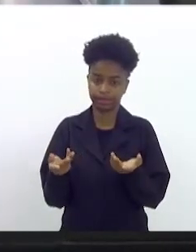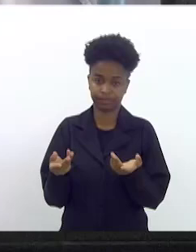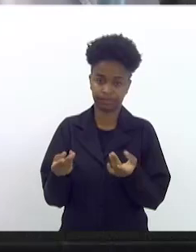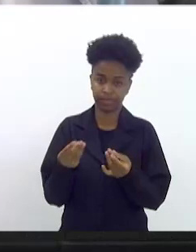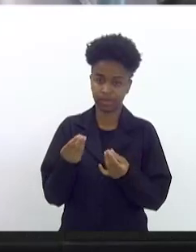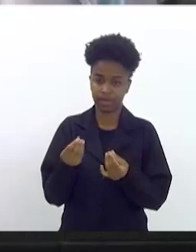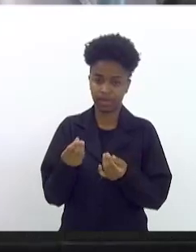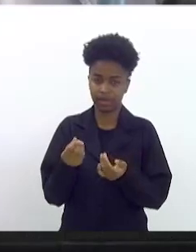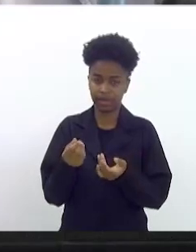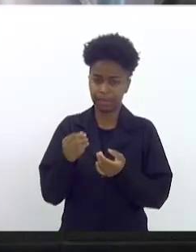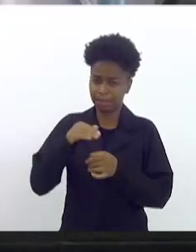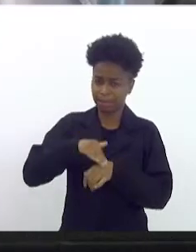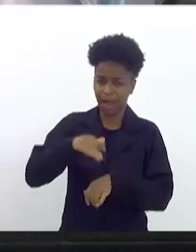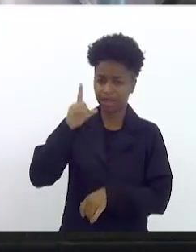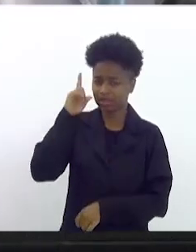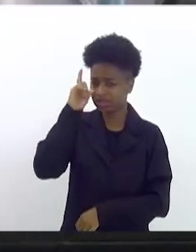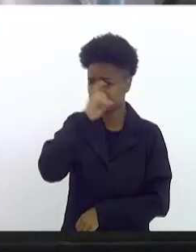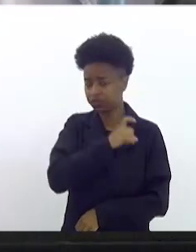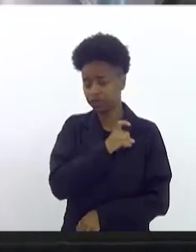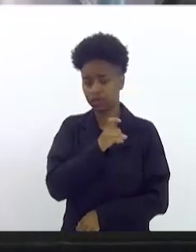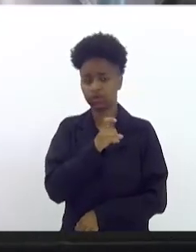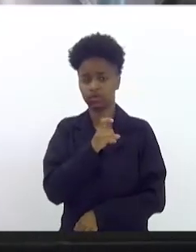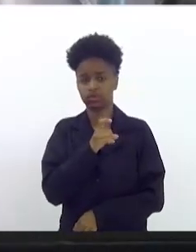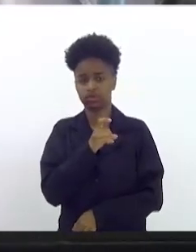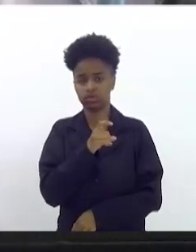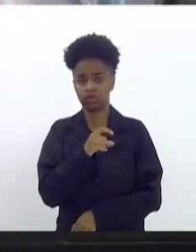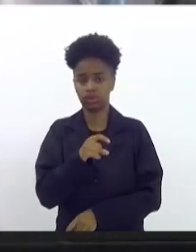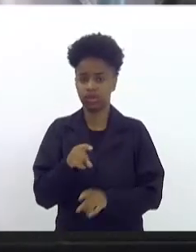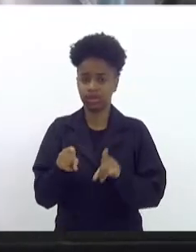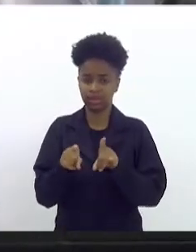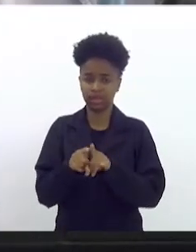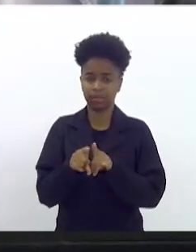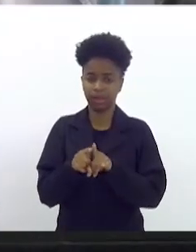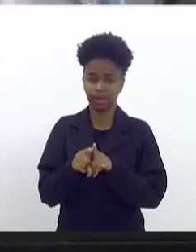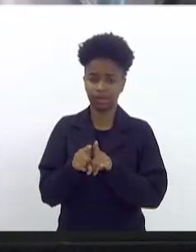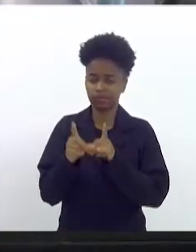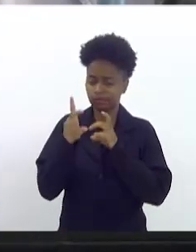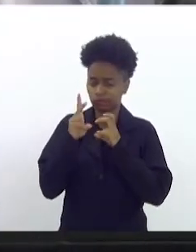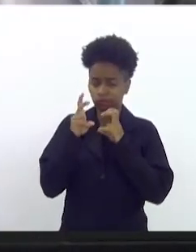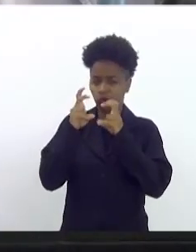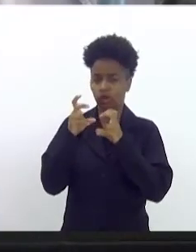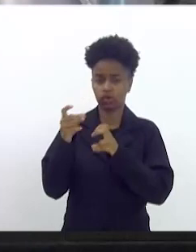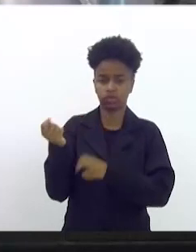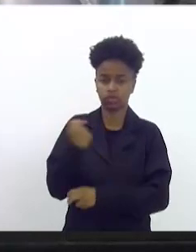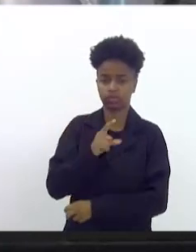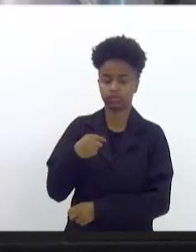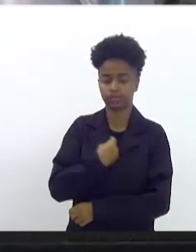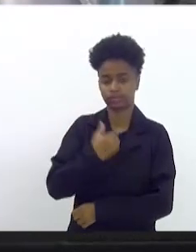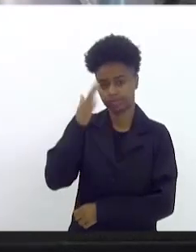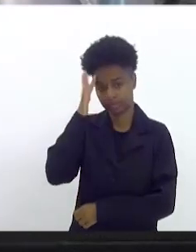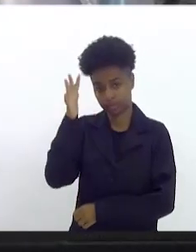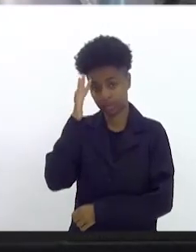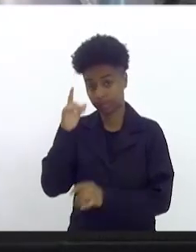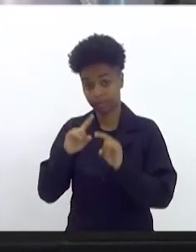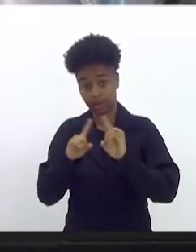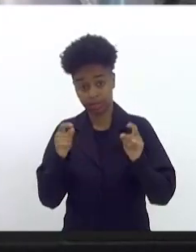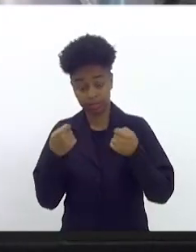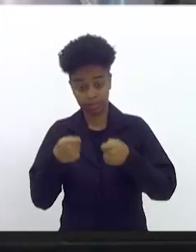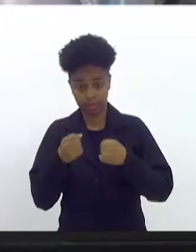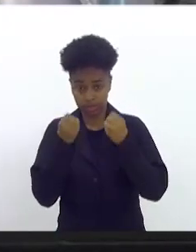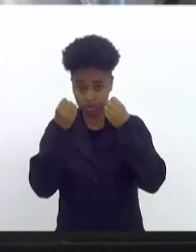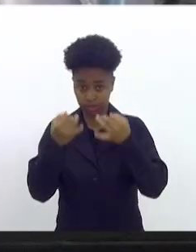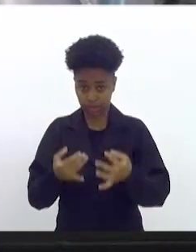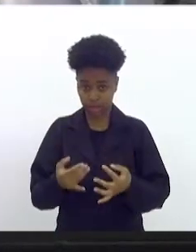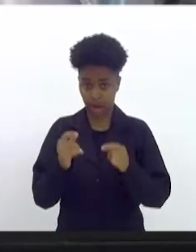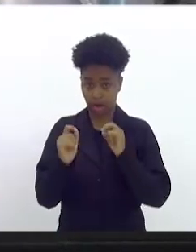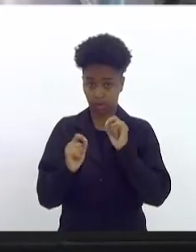mais difíceis e muito mais contundentes do que se possa imaginar. E o que é que preciso destacar é que, na questão